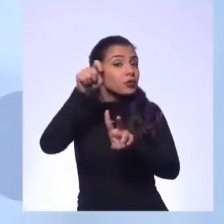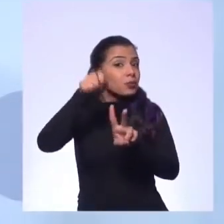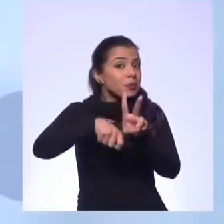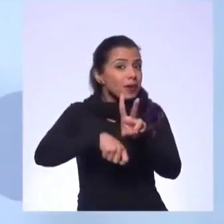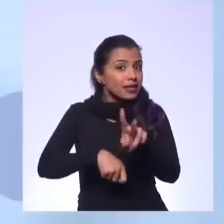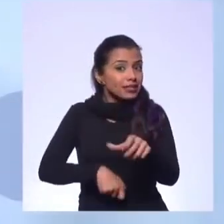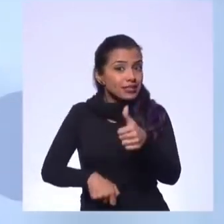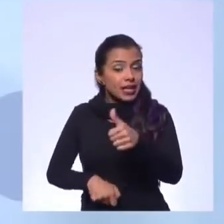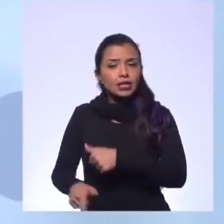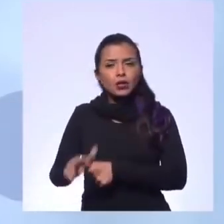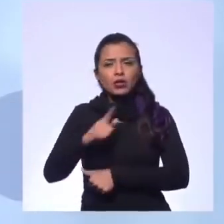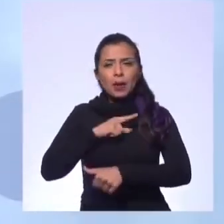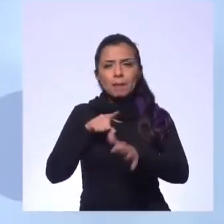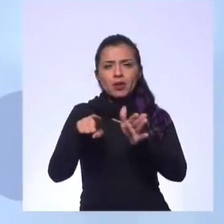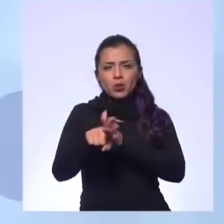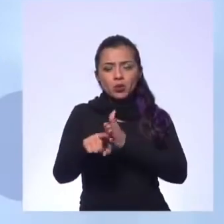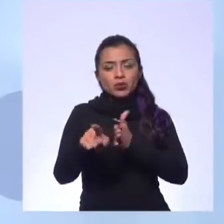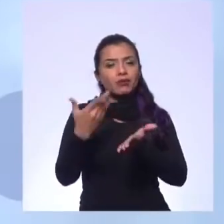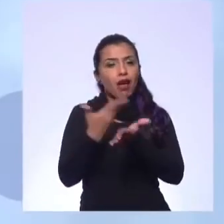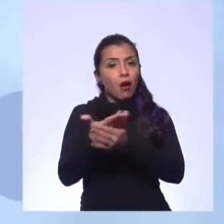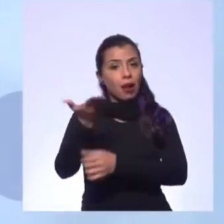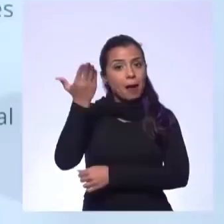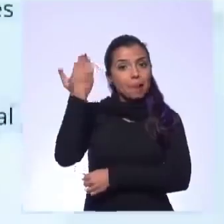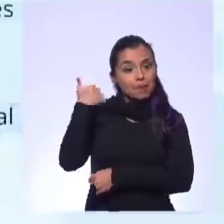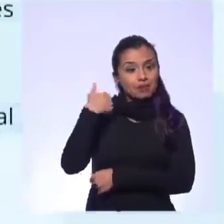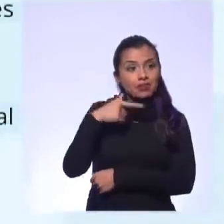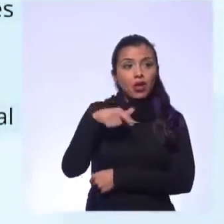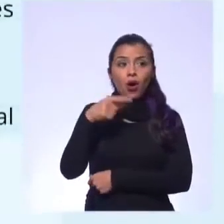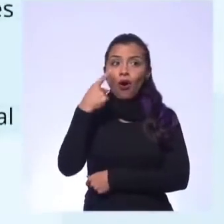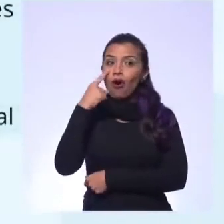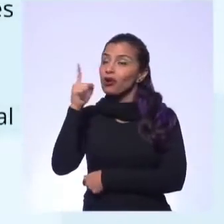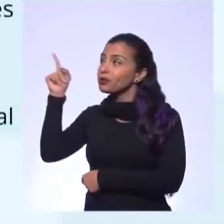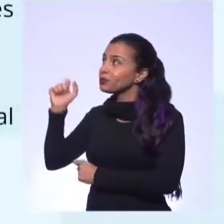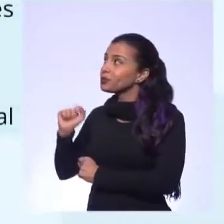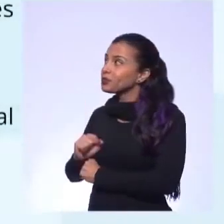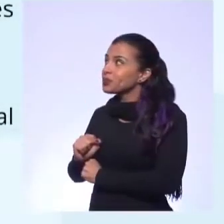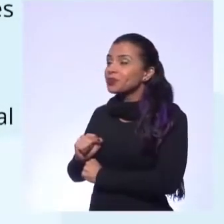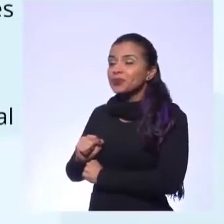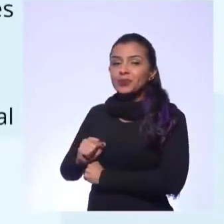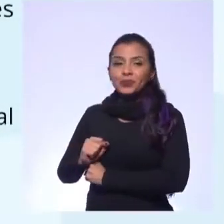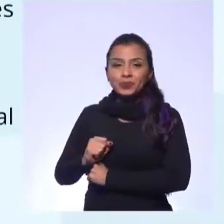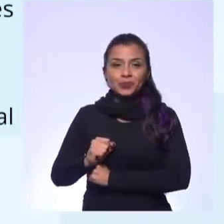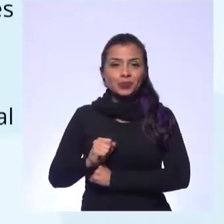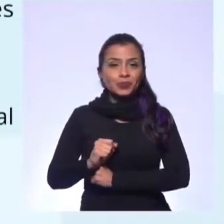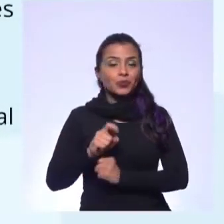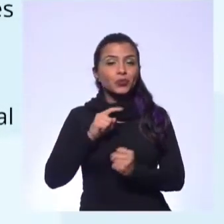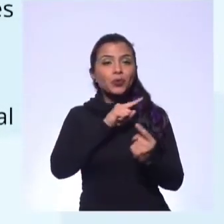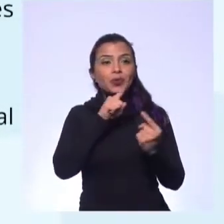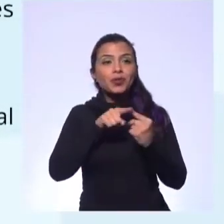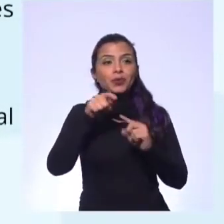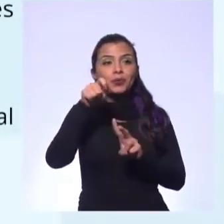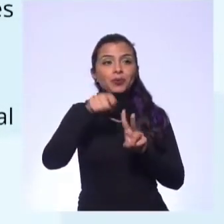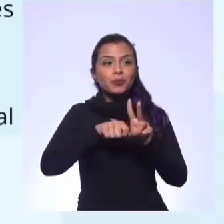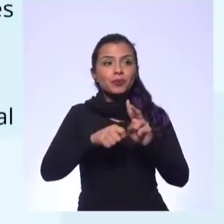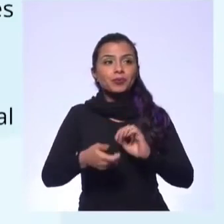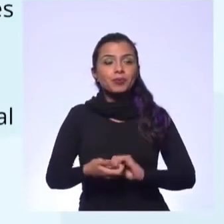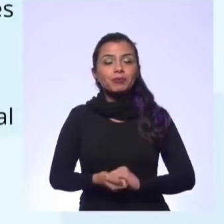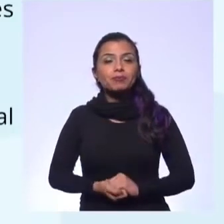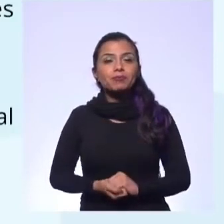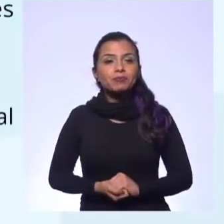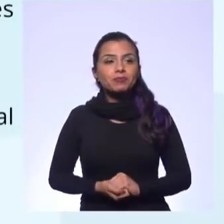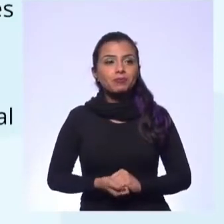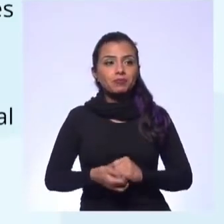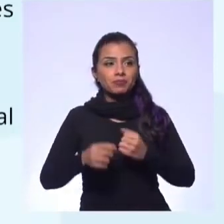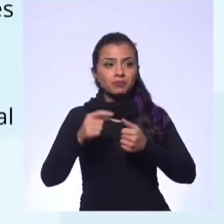vocês, que a gente viu um pouquinho na aula passada também, que é Is food cultural? Vamos ver. Então a gente tem aí os objetivos do bimestre. Plan and write